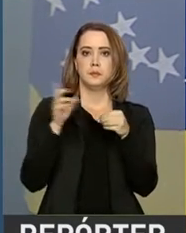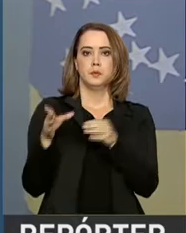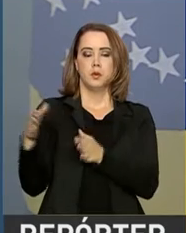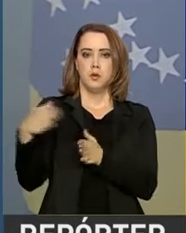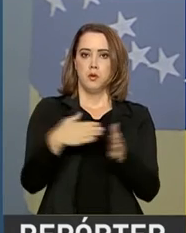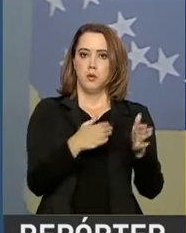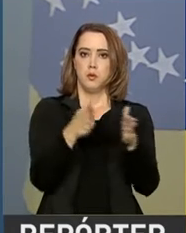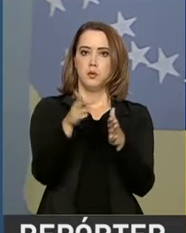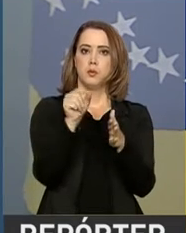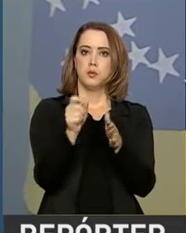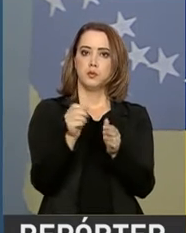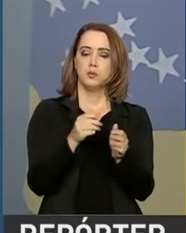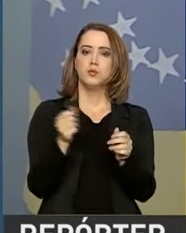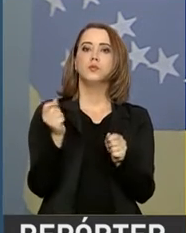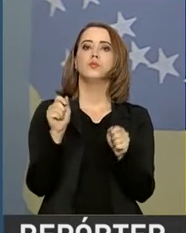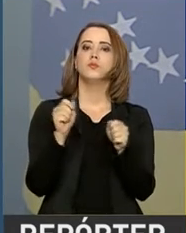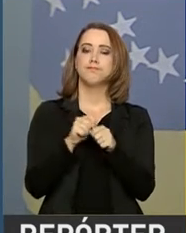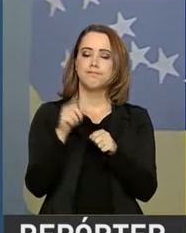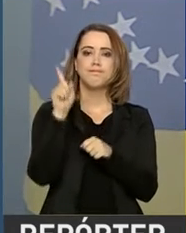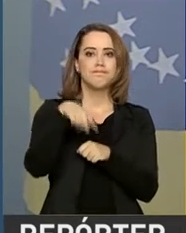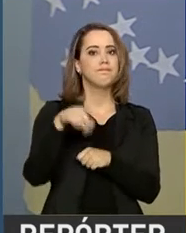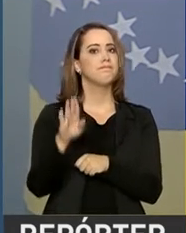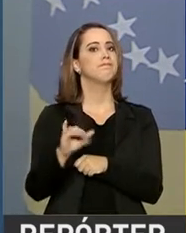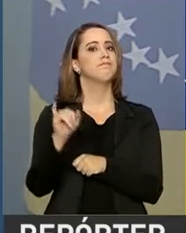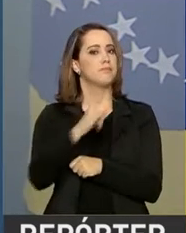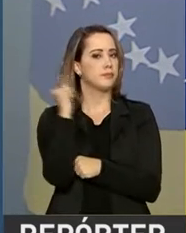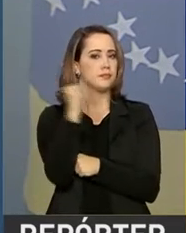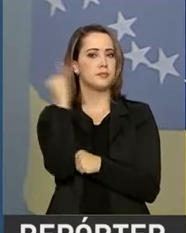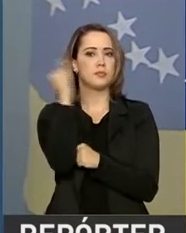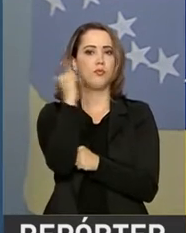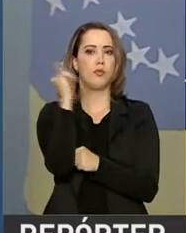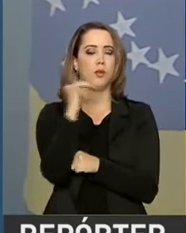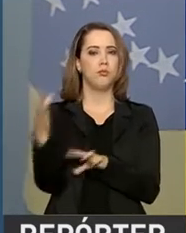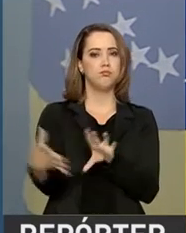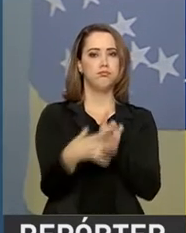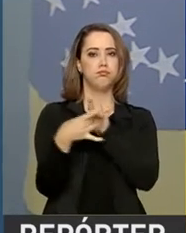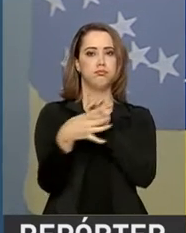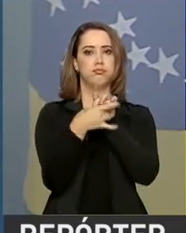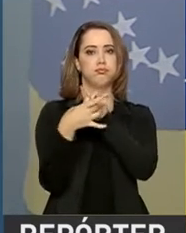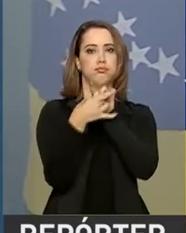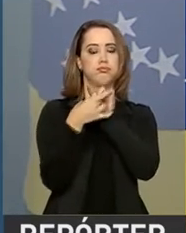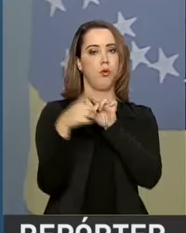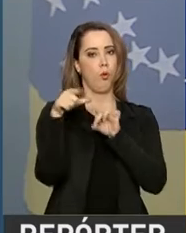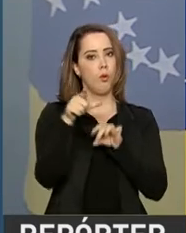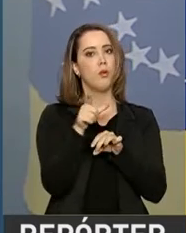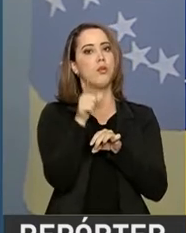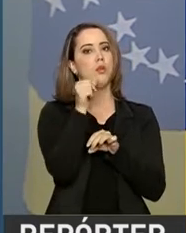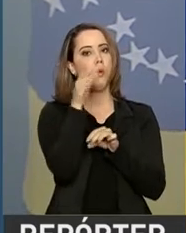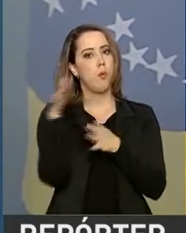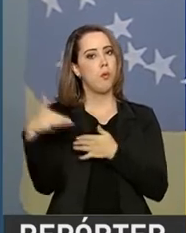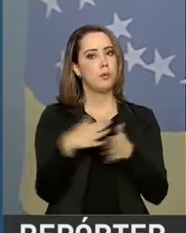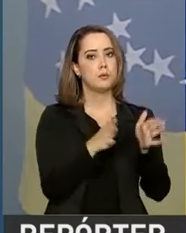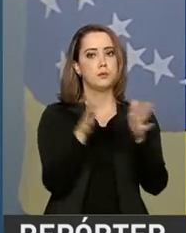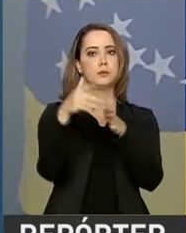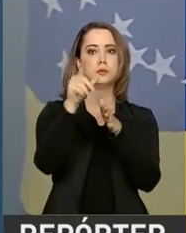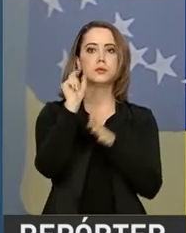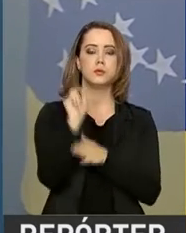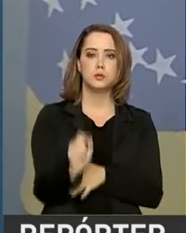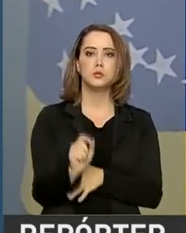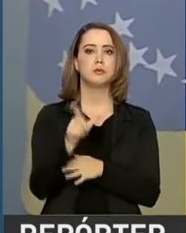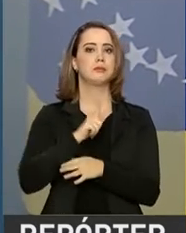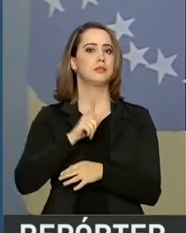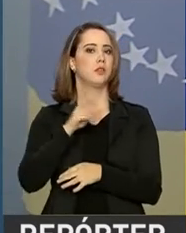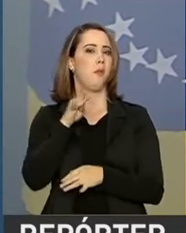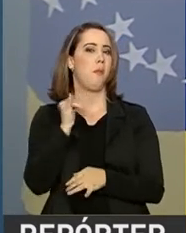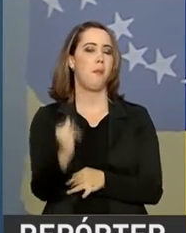francisco como em prioridade aqui do rio de integração nacional do rio que dá o suporte esse grande prova jea investimentos de bilhões